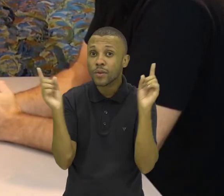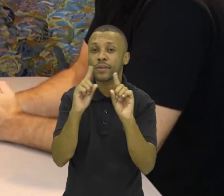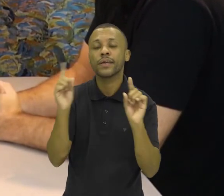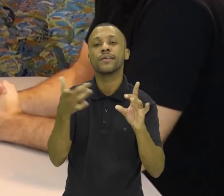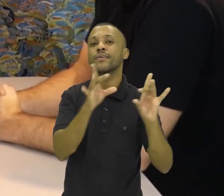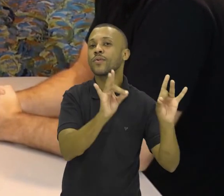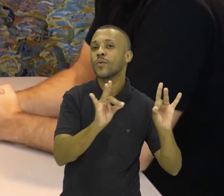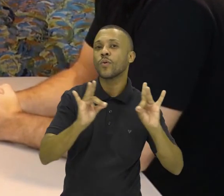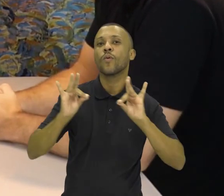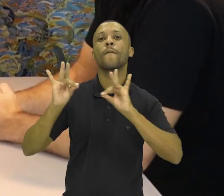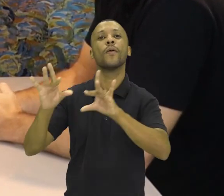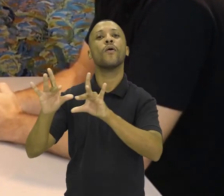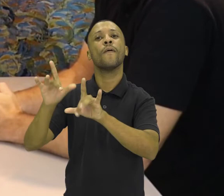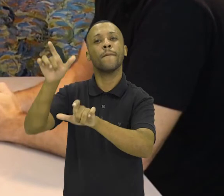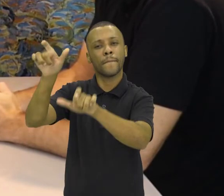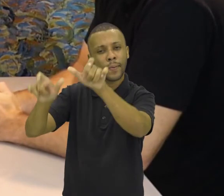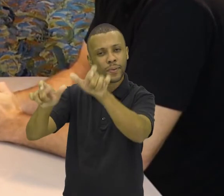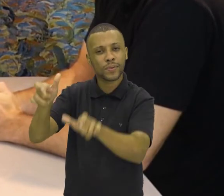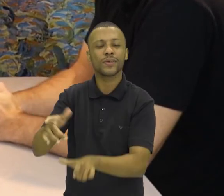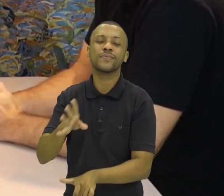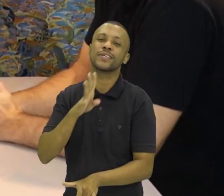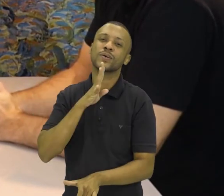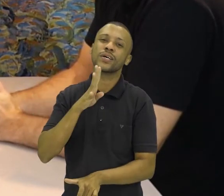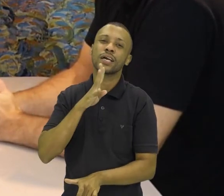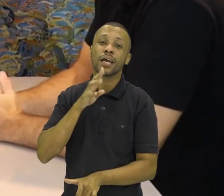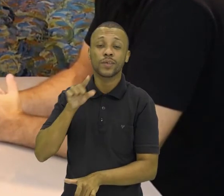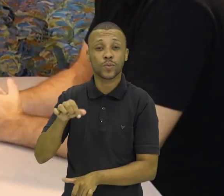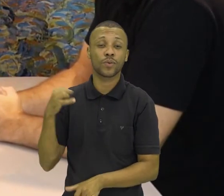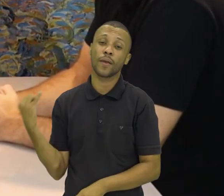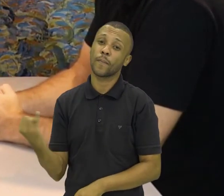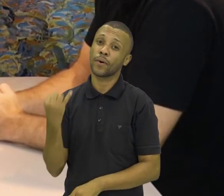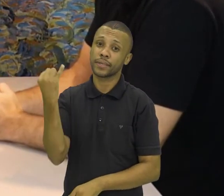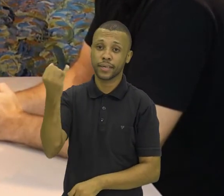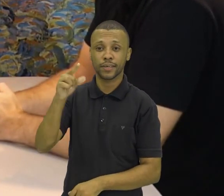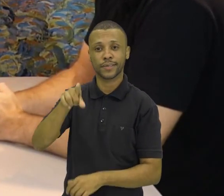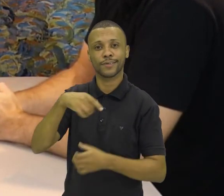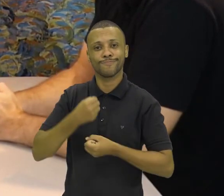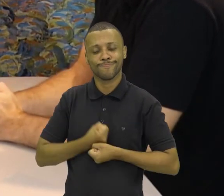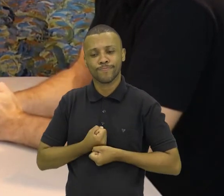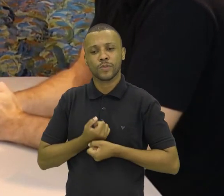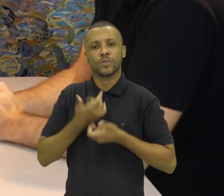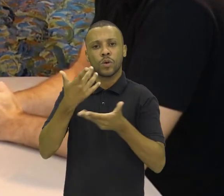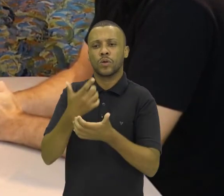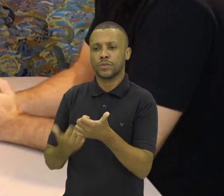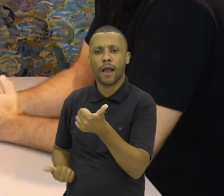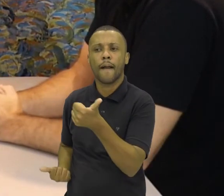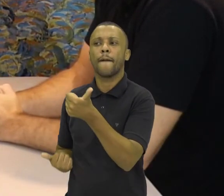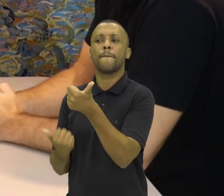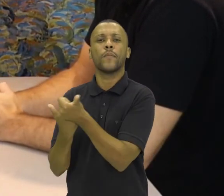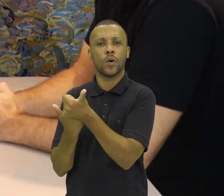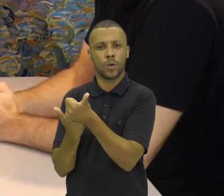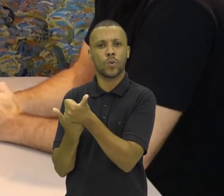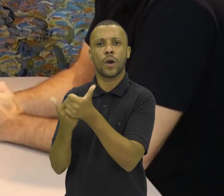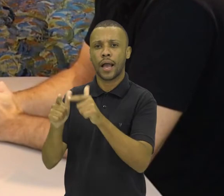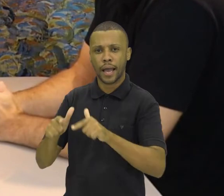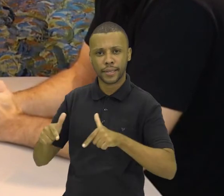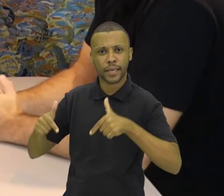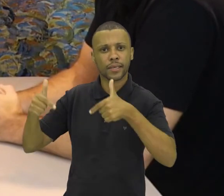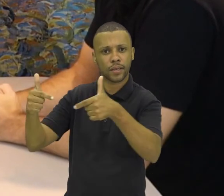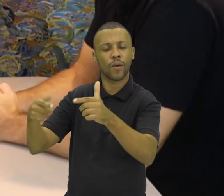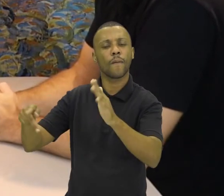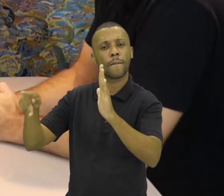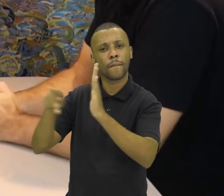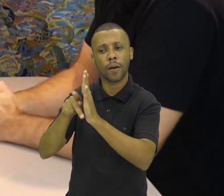de replicar, mandar para as pessoas que você conhece, isso é importante, essa é a sua manifestação de apoio, tá? A